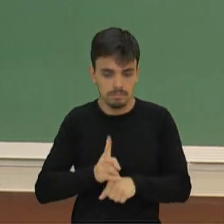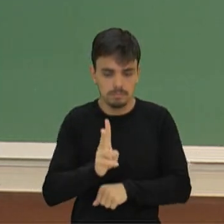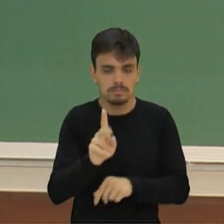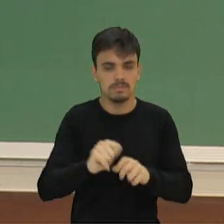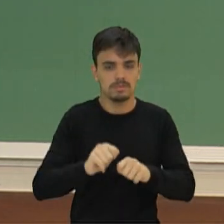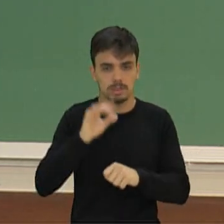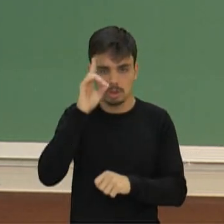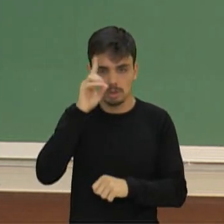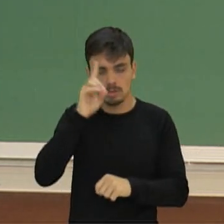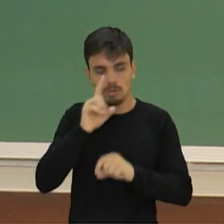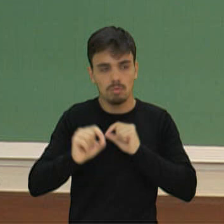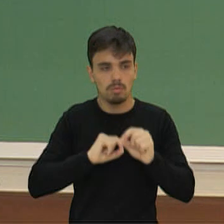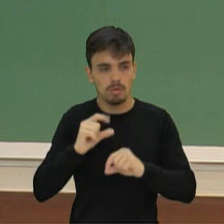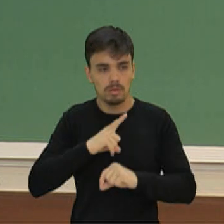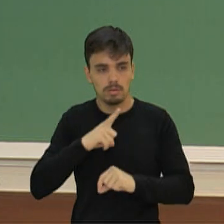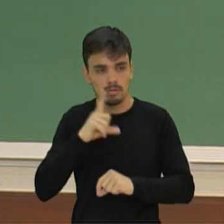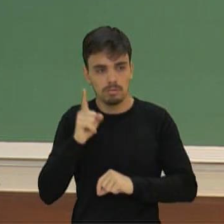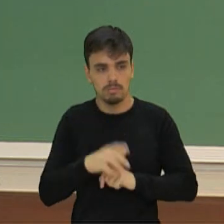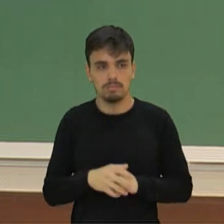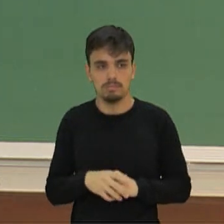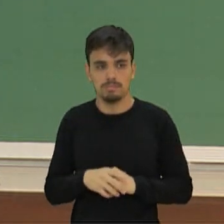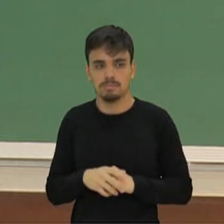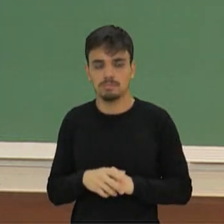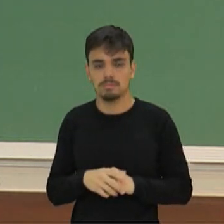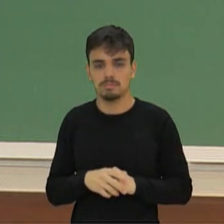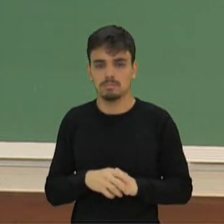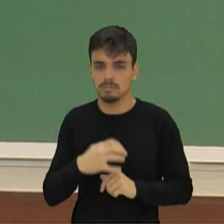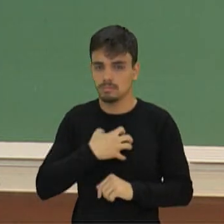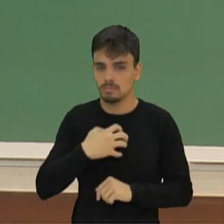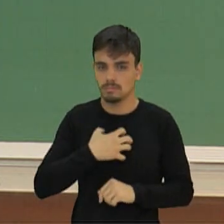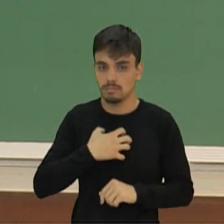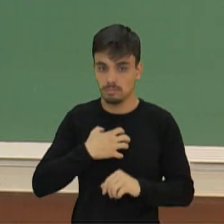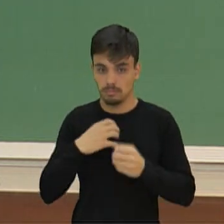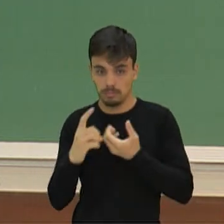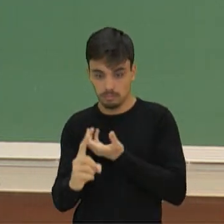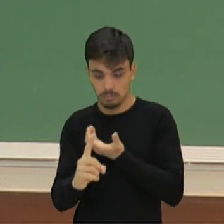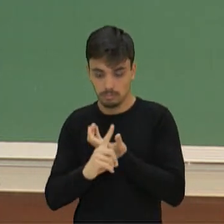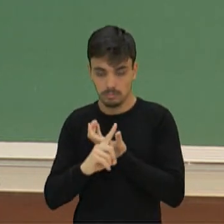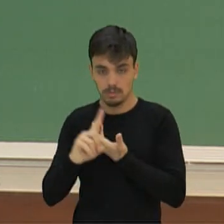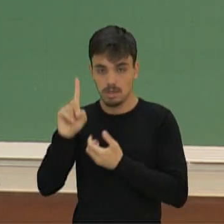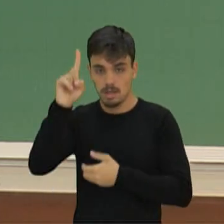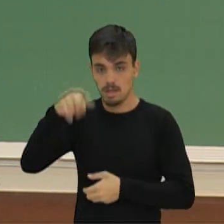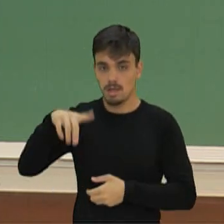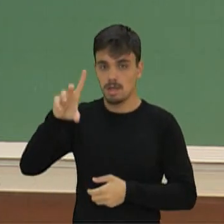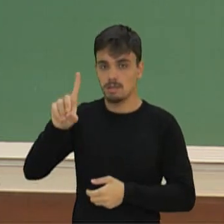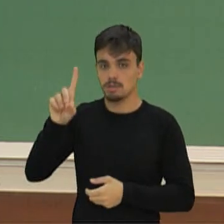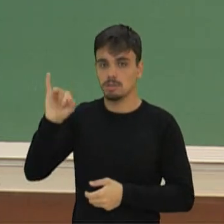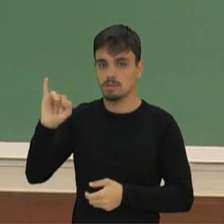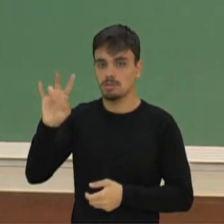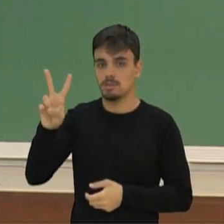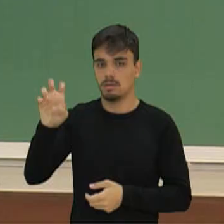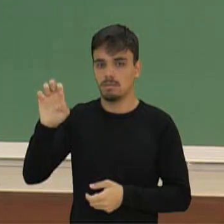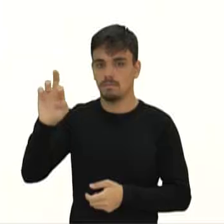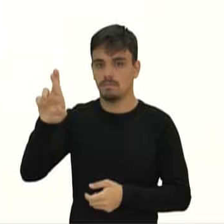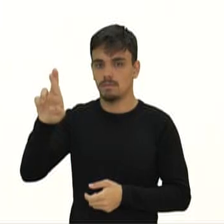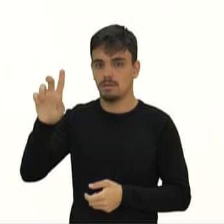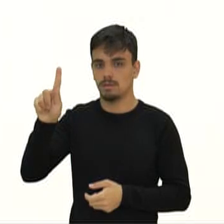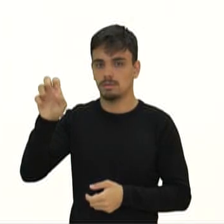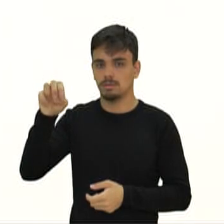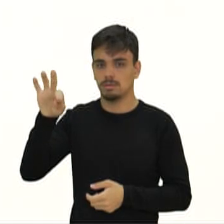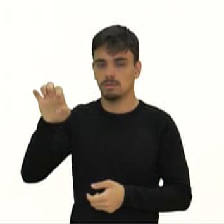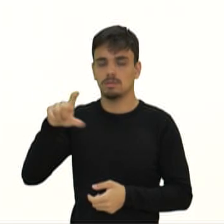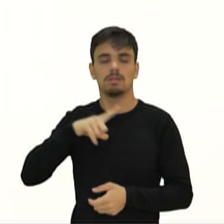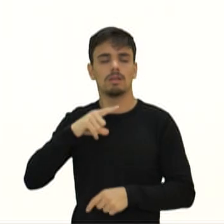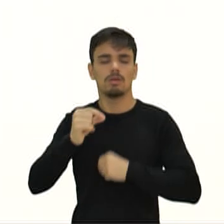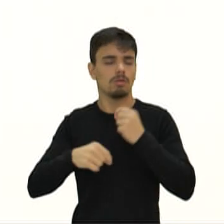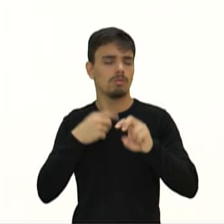percebam que você vai ter aqui um tipo de lente, e essa lente é divergente. Por que esse tipo de lente é utilizado? Porque ele vai